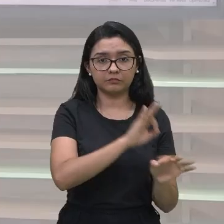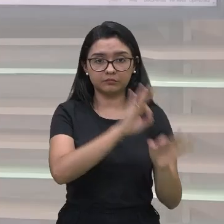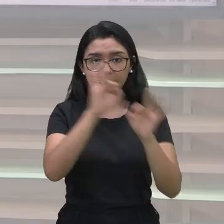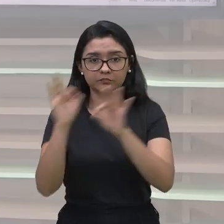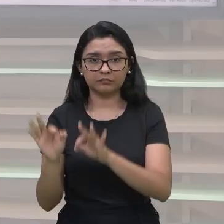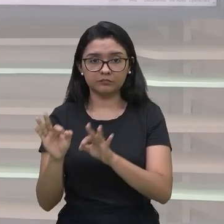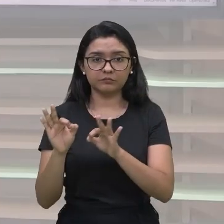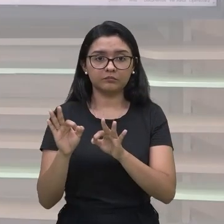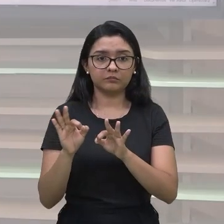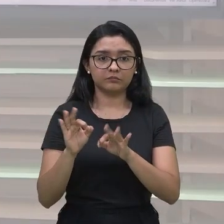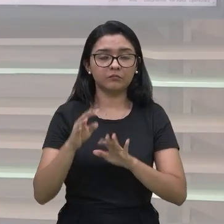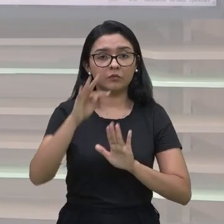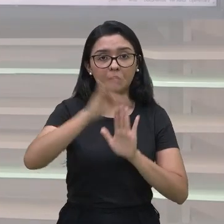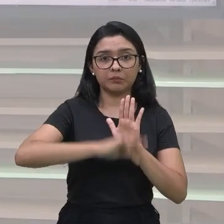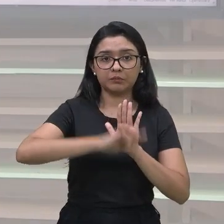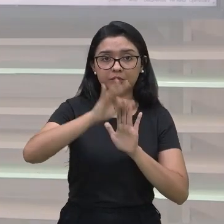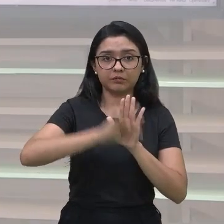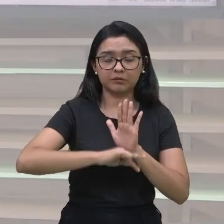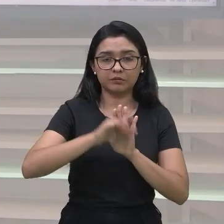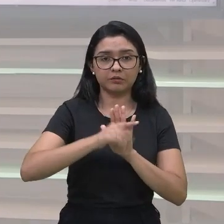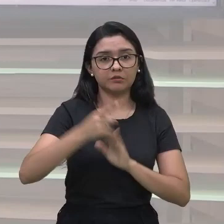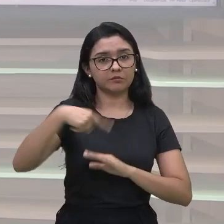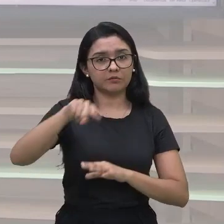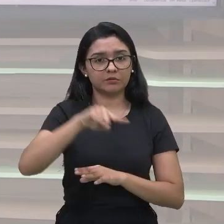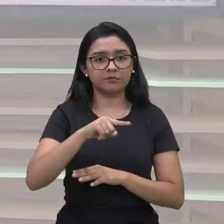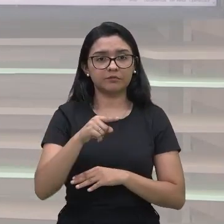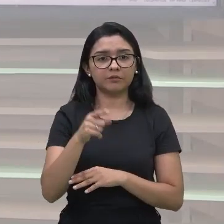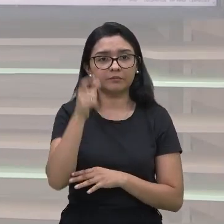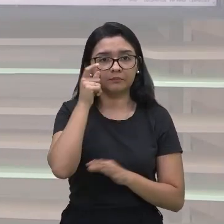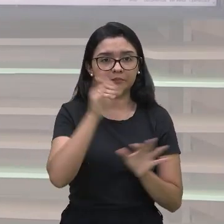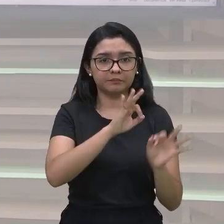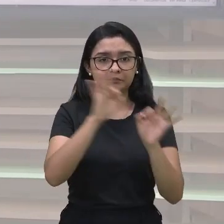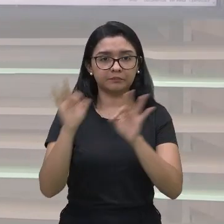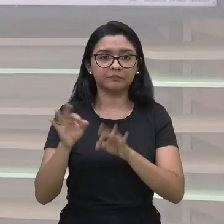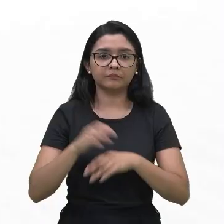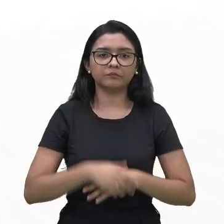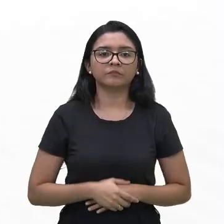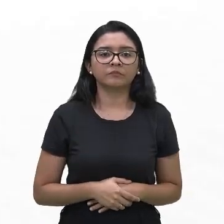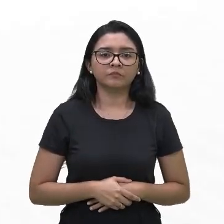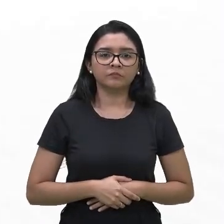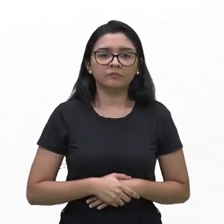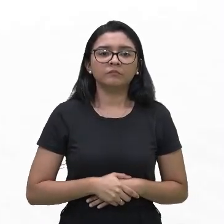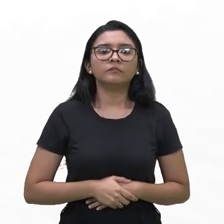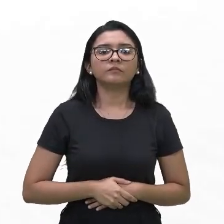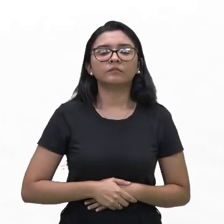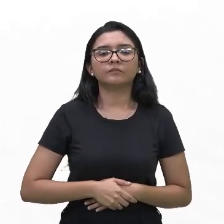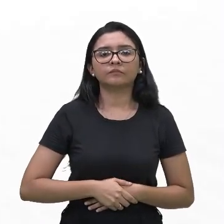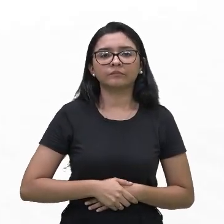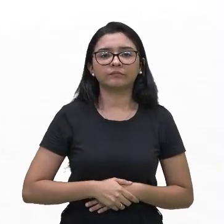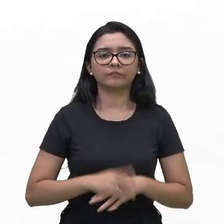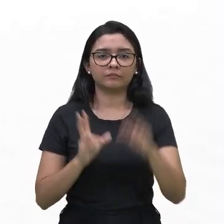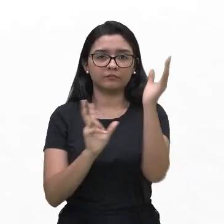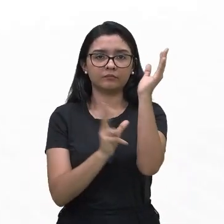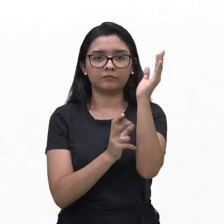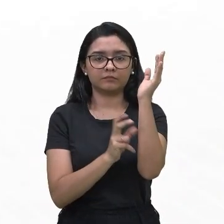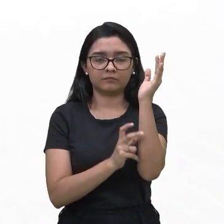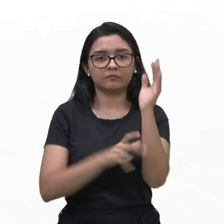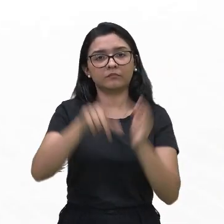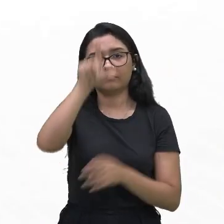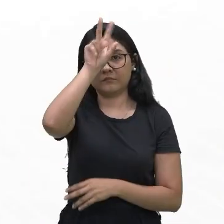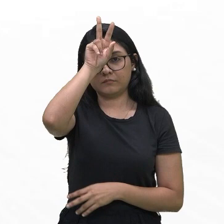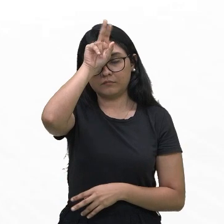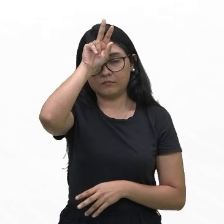de um texto que você vai acompanhar. Observe aí, vamos lá. A cigarra e a formiga. O